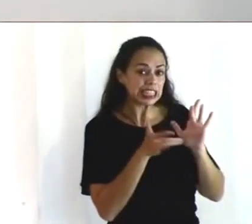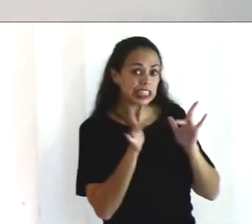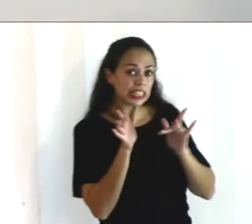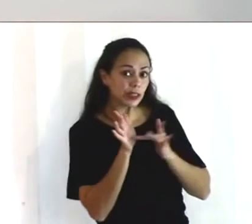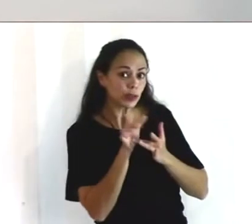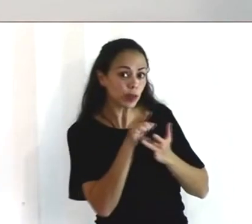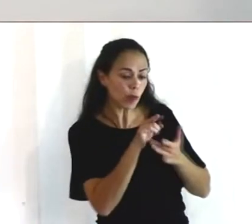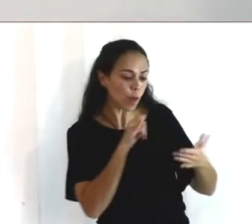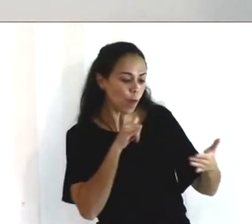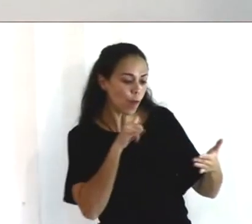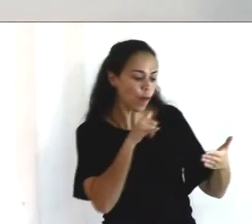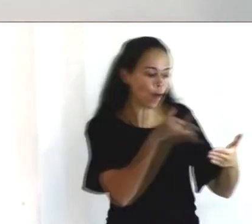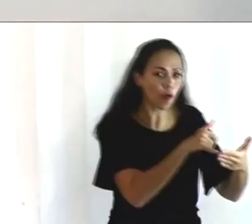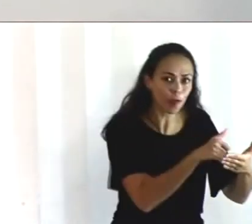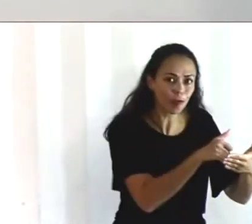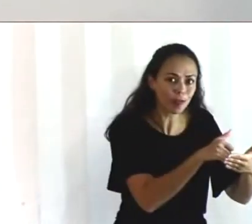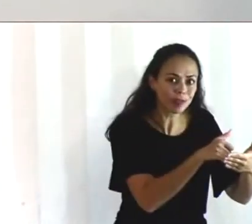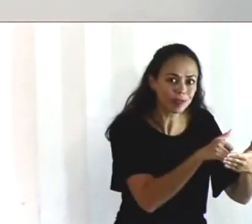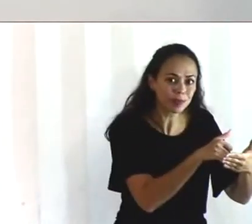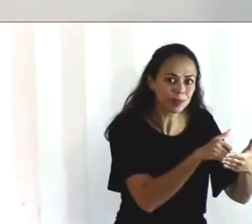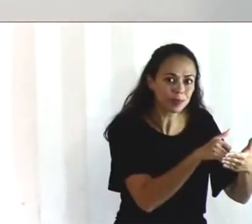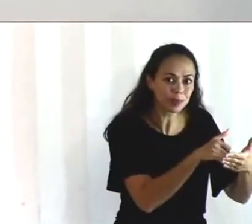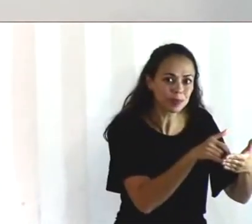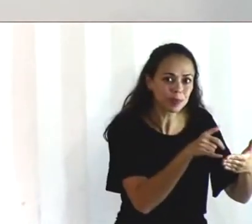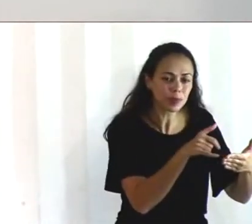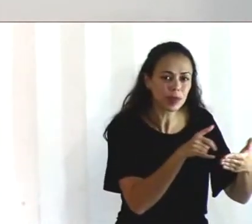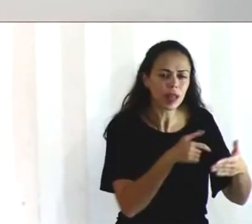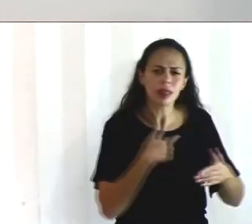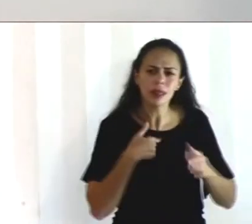gostaria disso, e é a oração desse pastor.